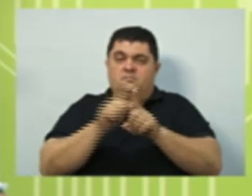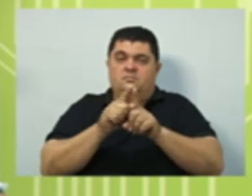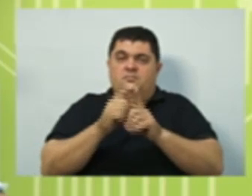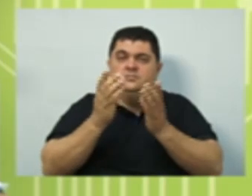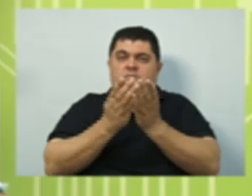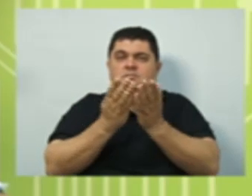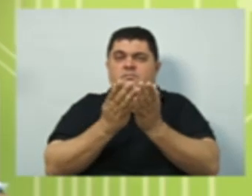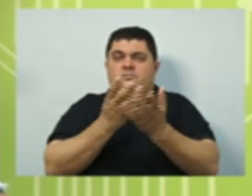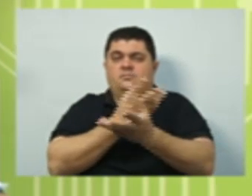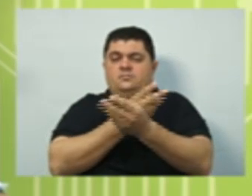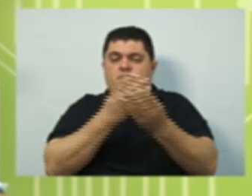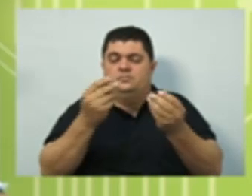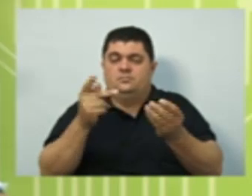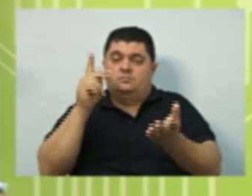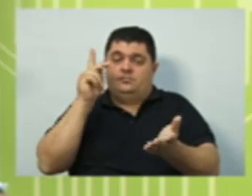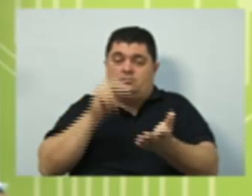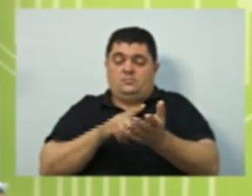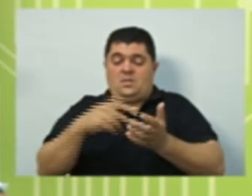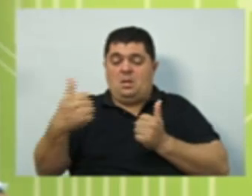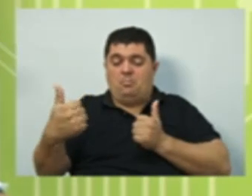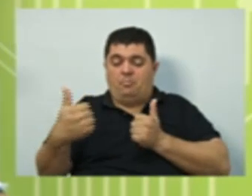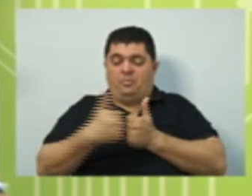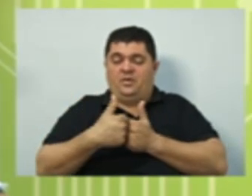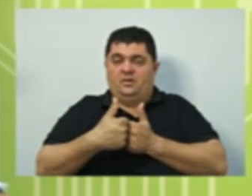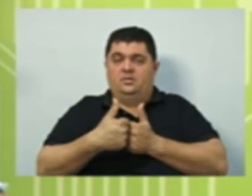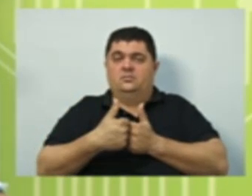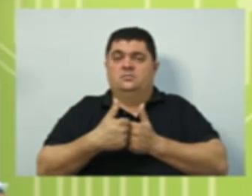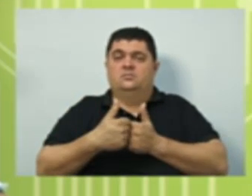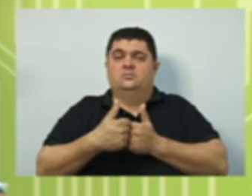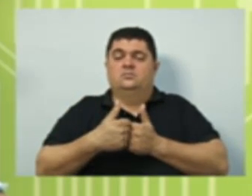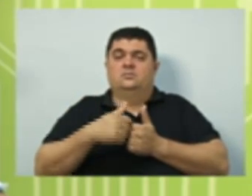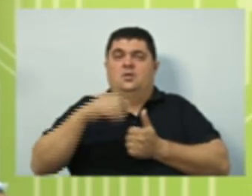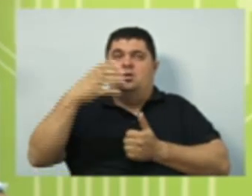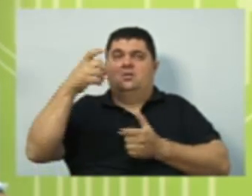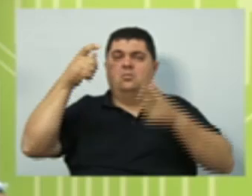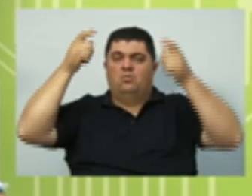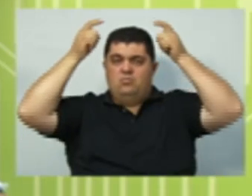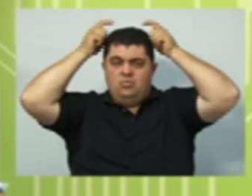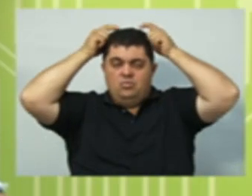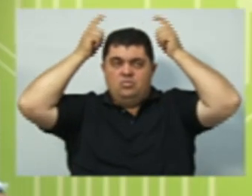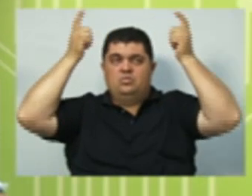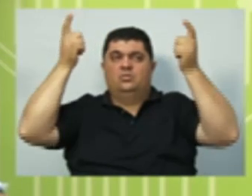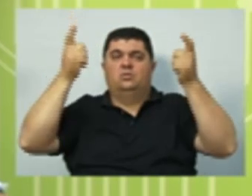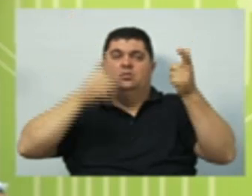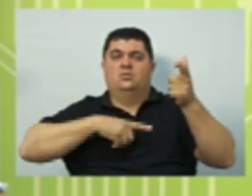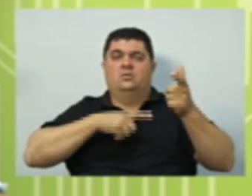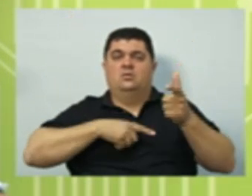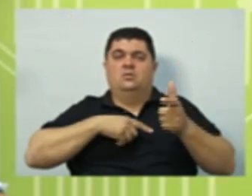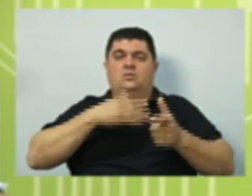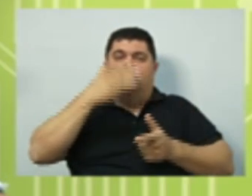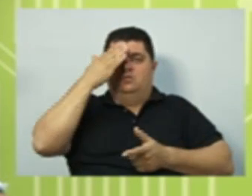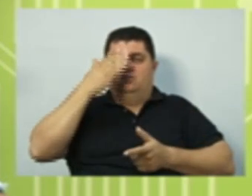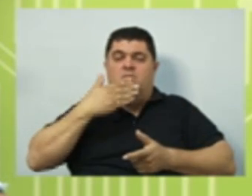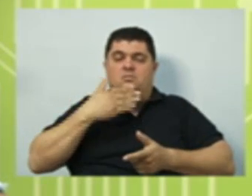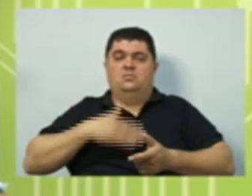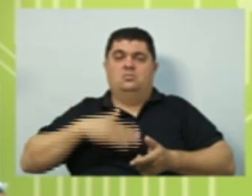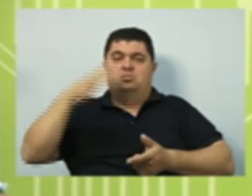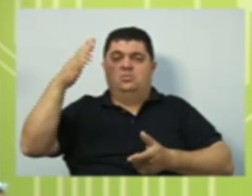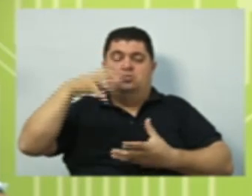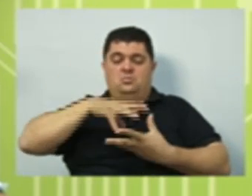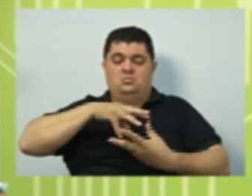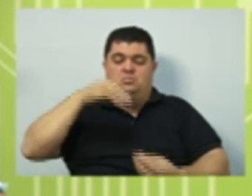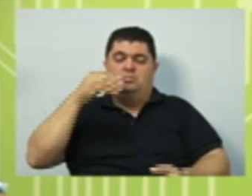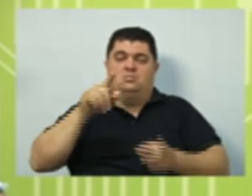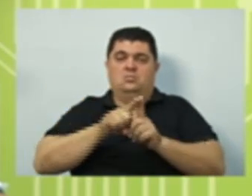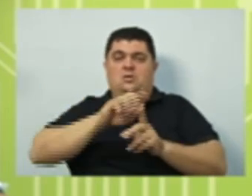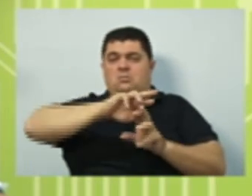muito presente o cristianismo, o judaísmo, o islamismo, o espiritismo,